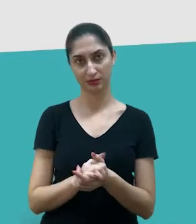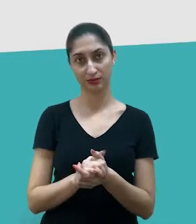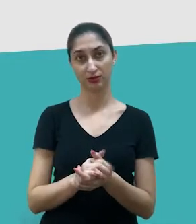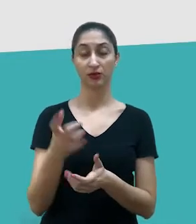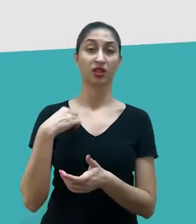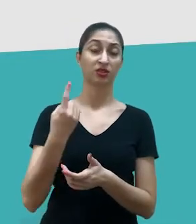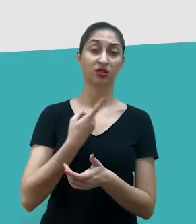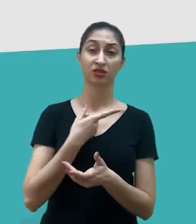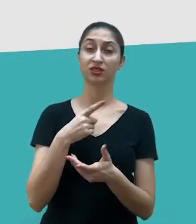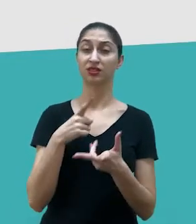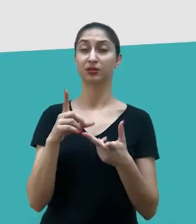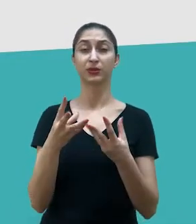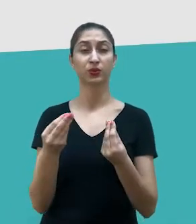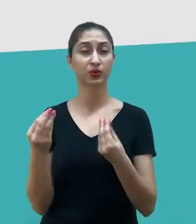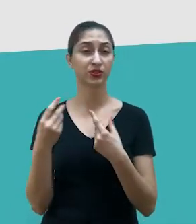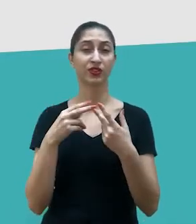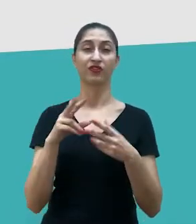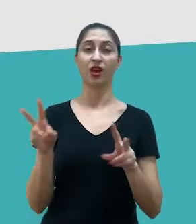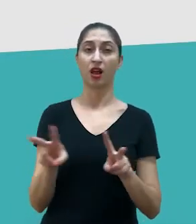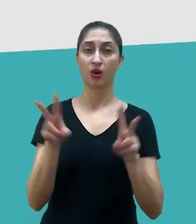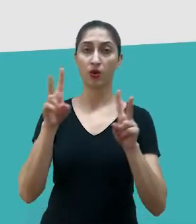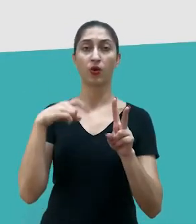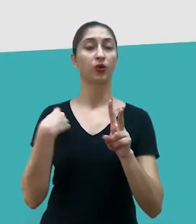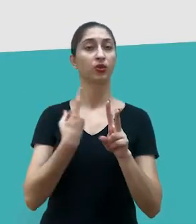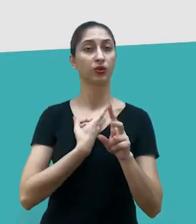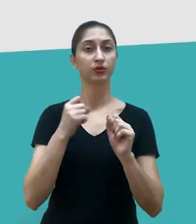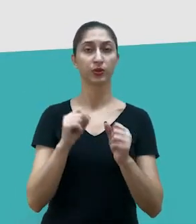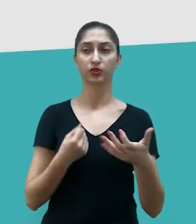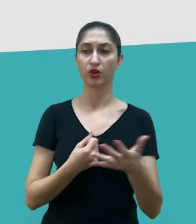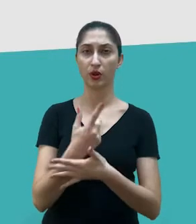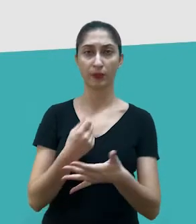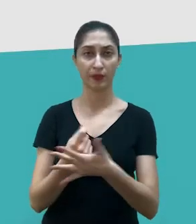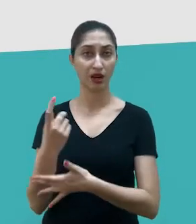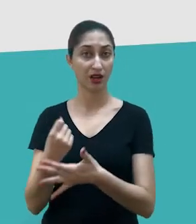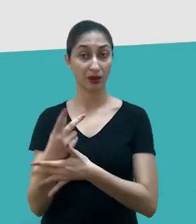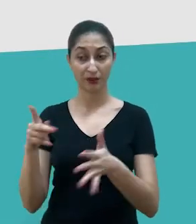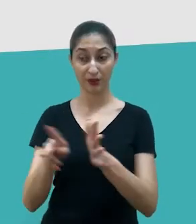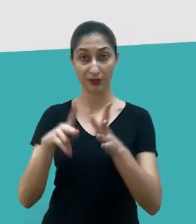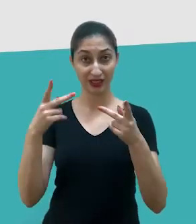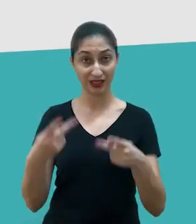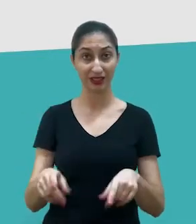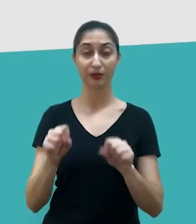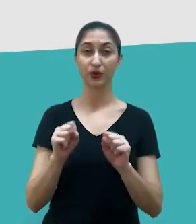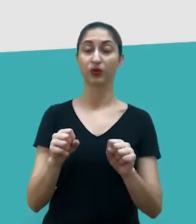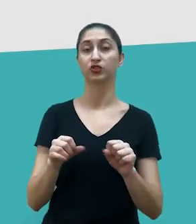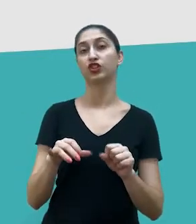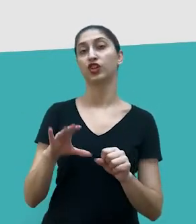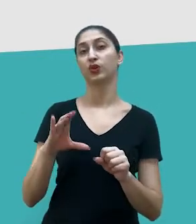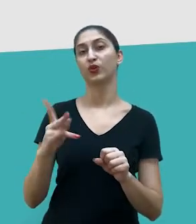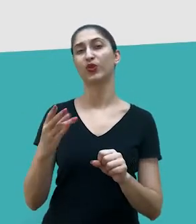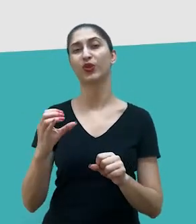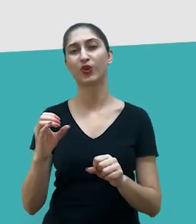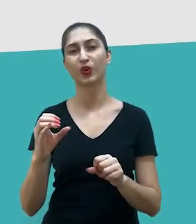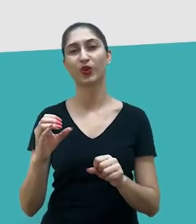nós temos muitos valores aqui. Então, consuma local, consuma o crochê da sua